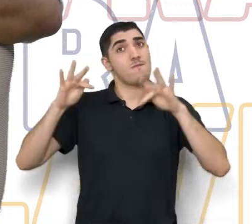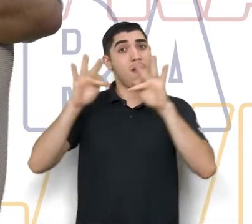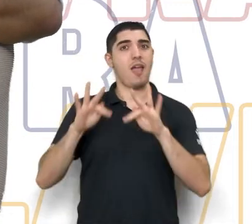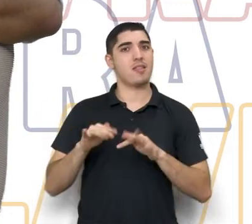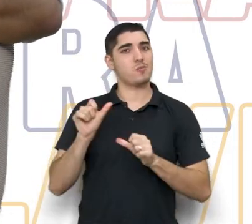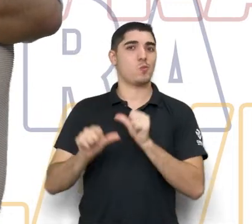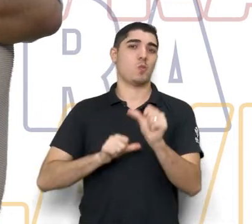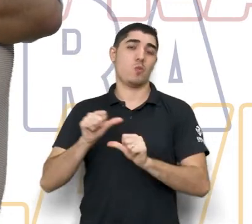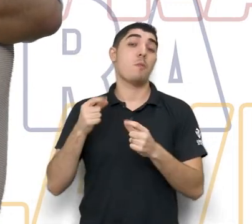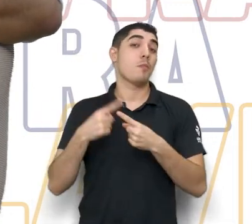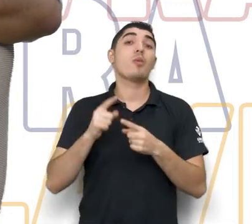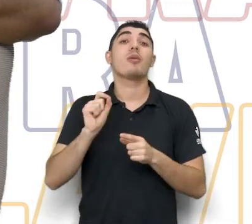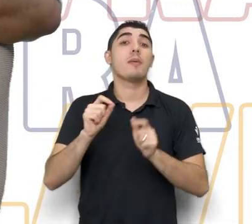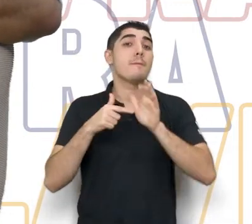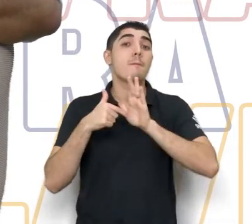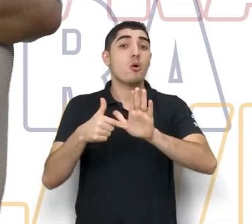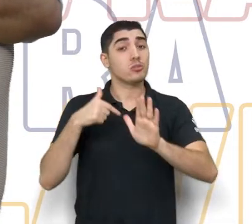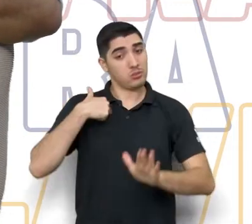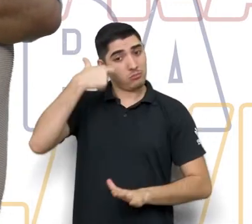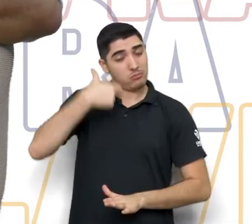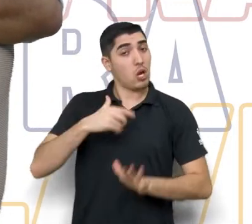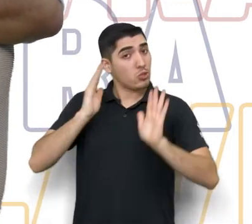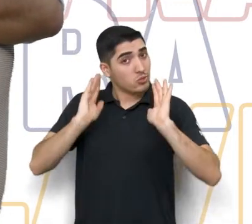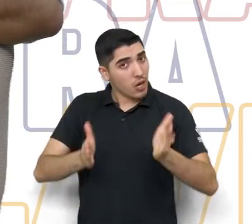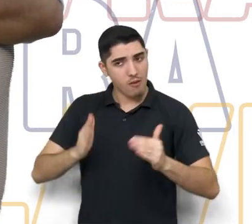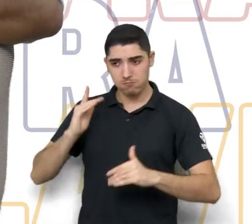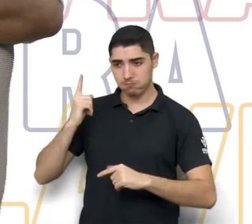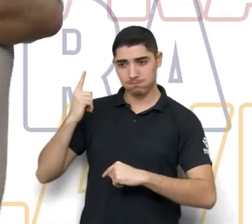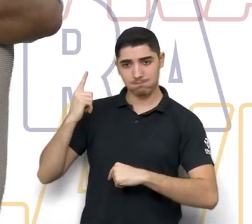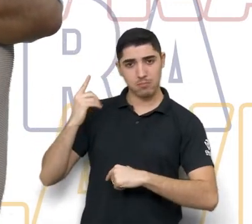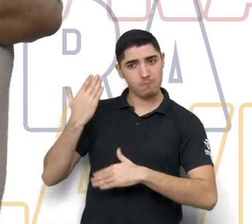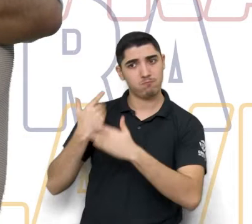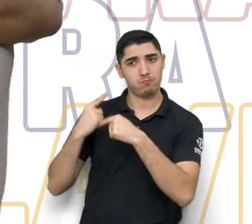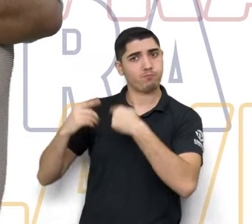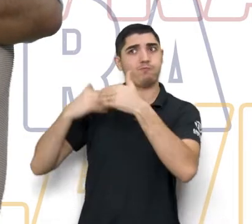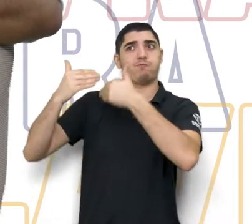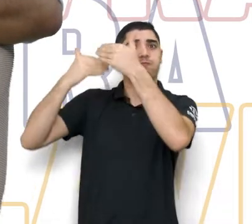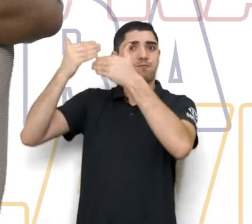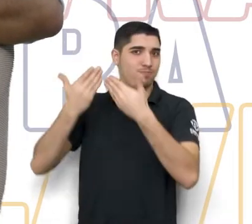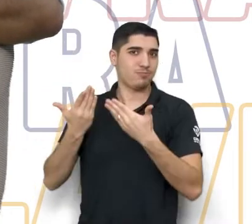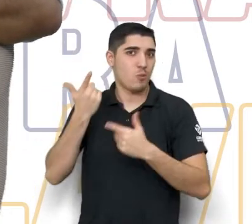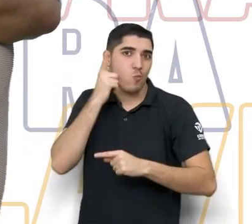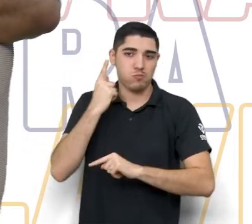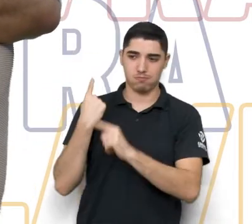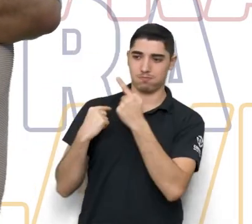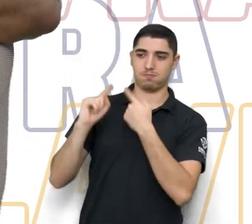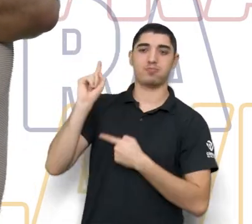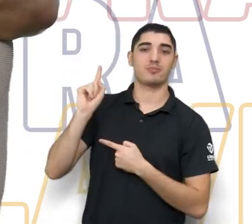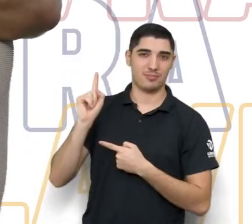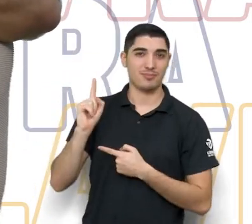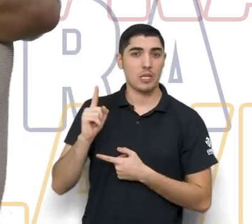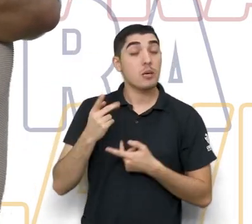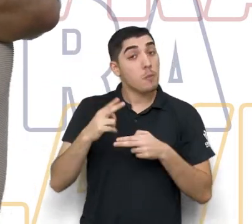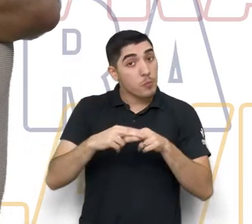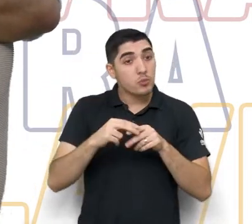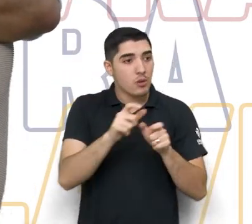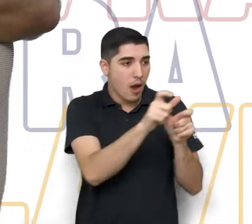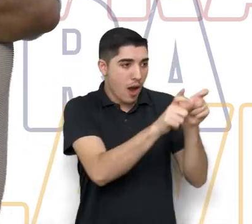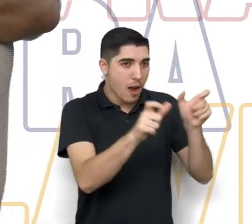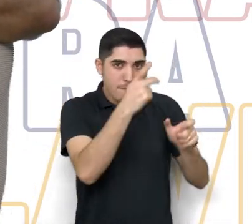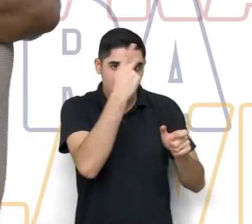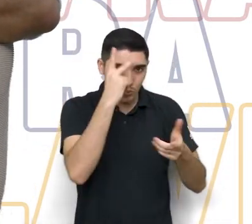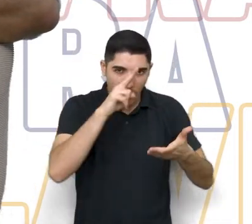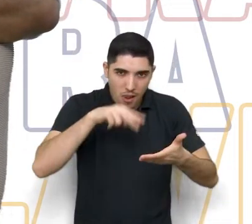uma demonstração de que houve uma evolução, cujo objetivo realmente é chamar a atenção do